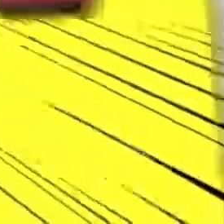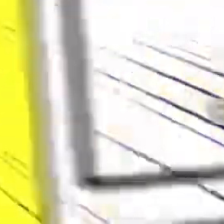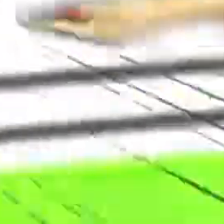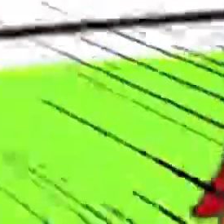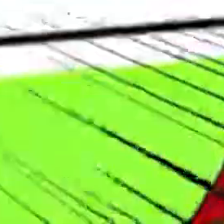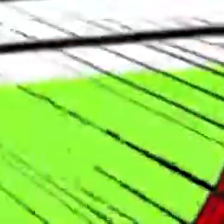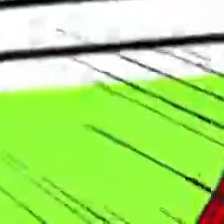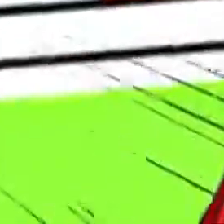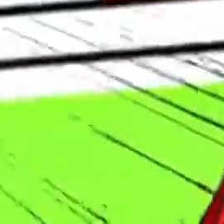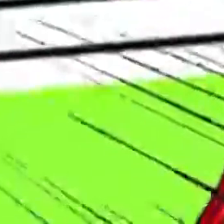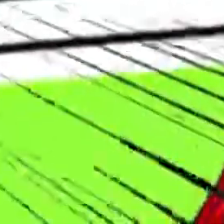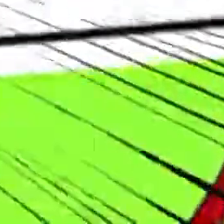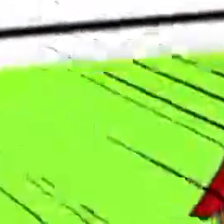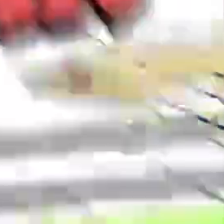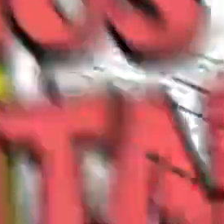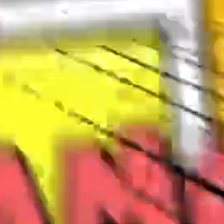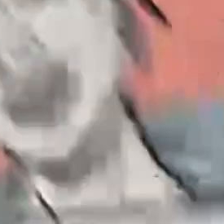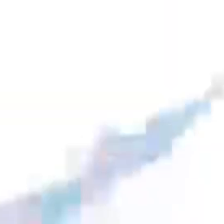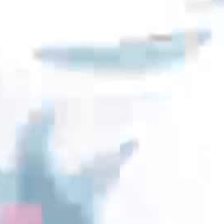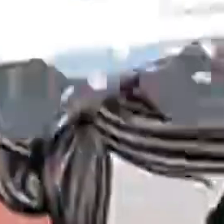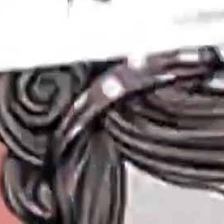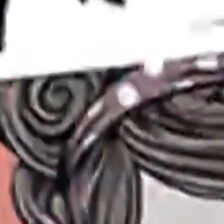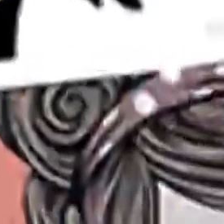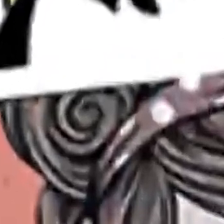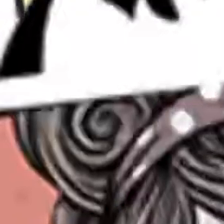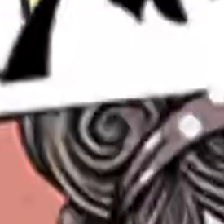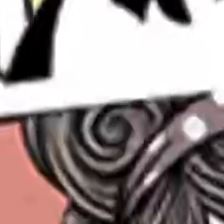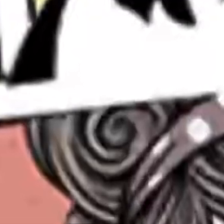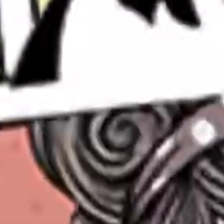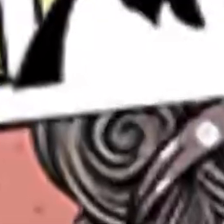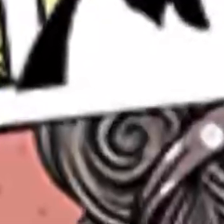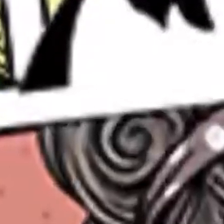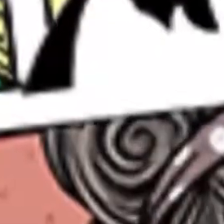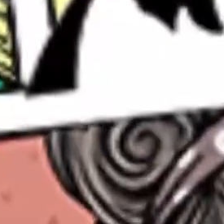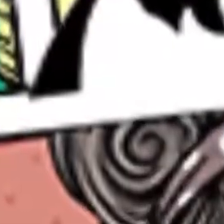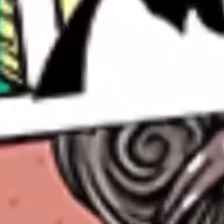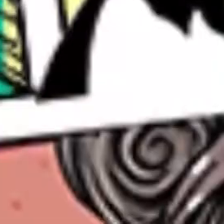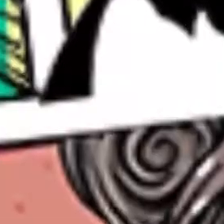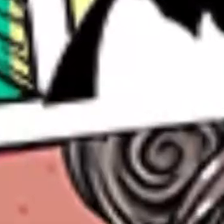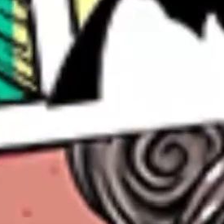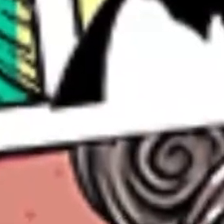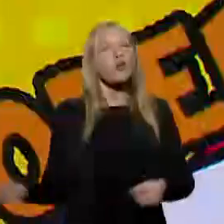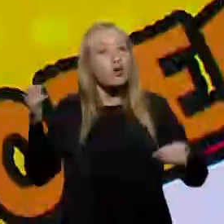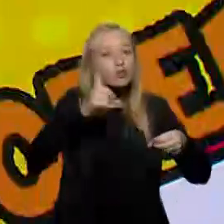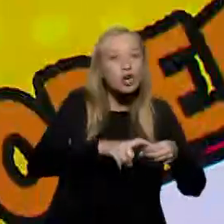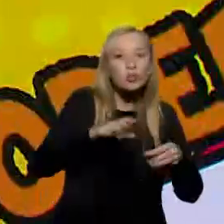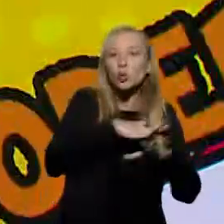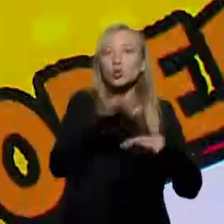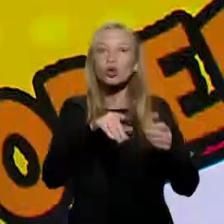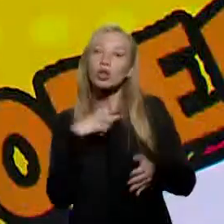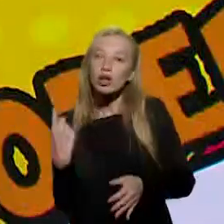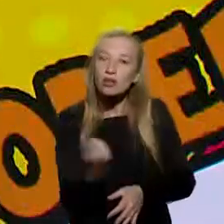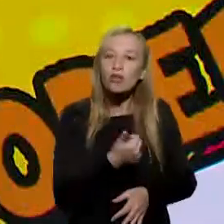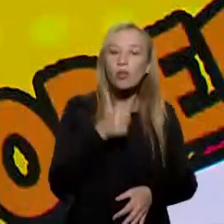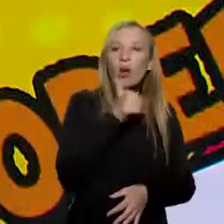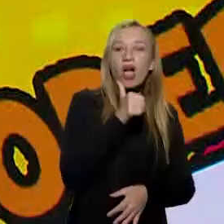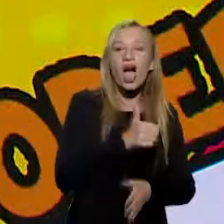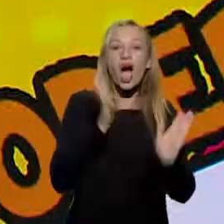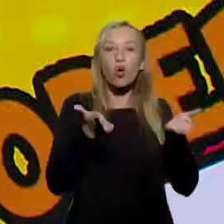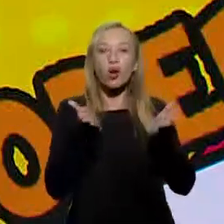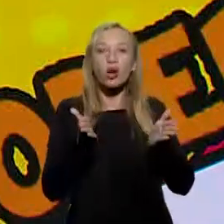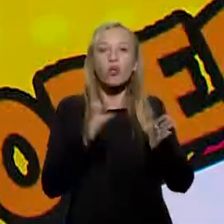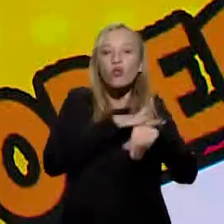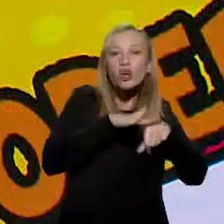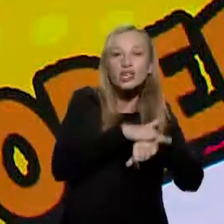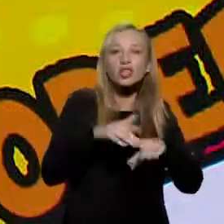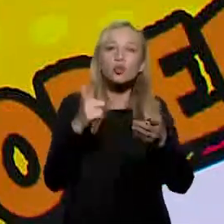toda mulher é mulher toda mulher a mulher voltamos com toda mulher e hoje nossa